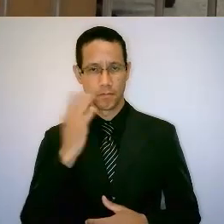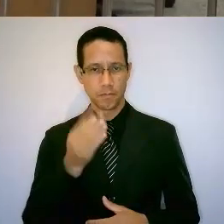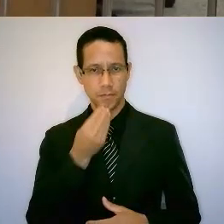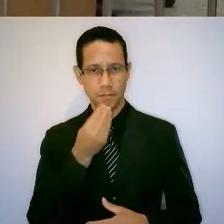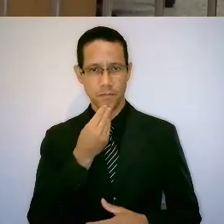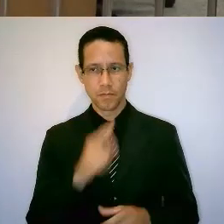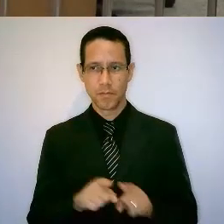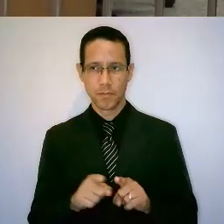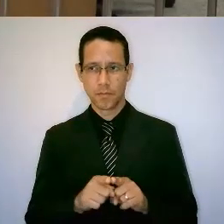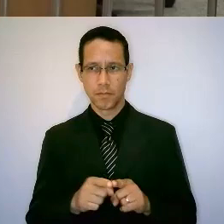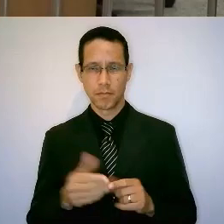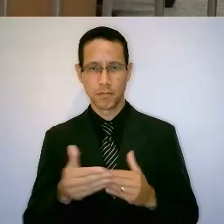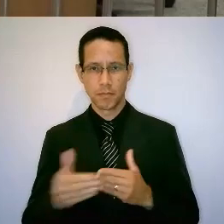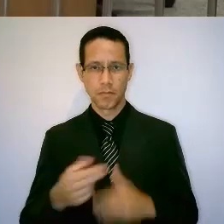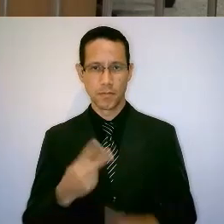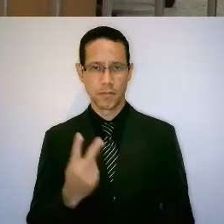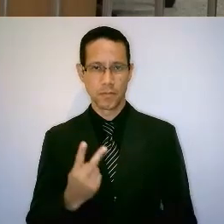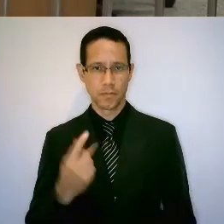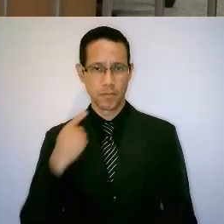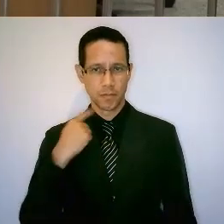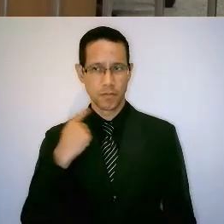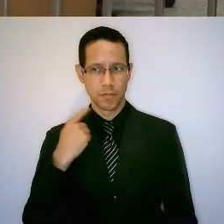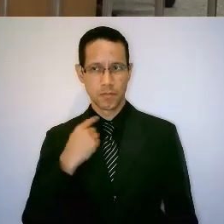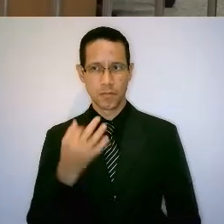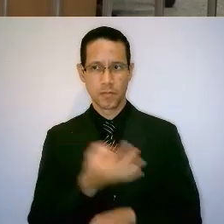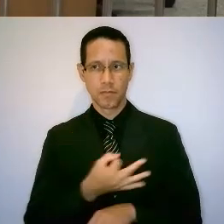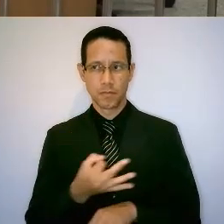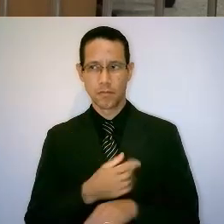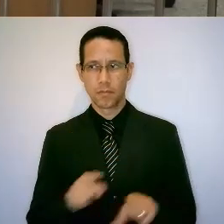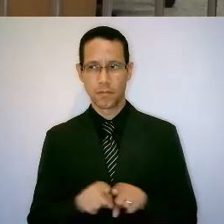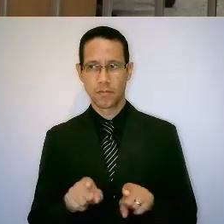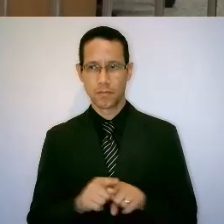partir do dia 2 de Maio eu estarei de férias por 20 dias